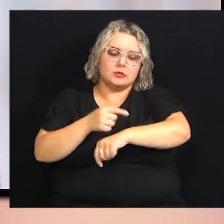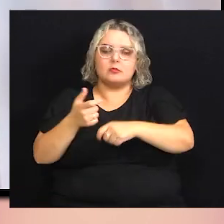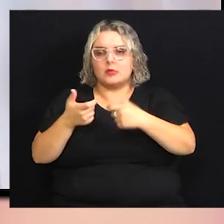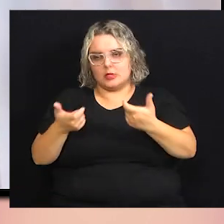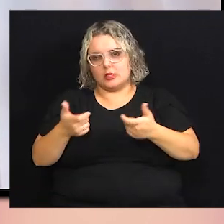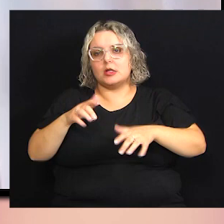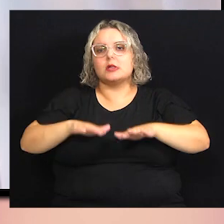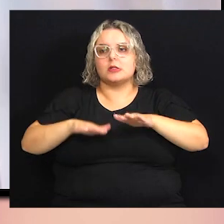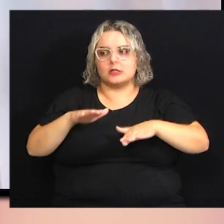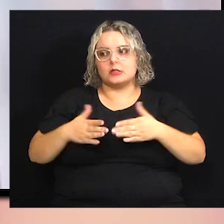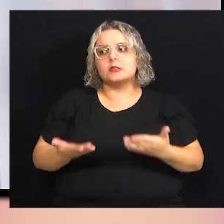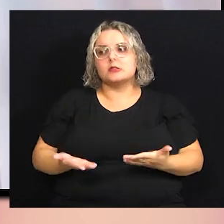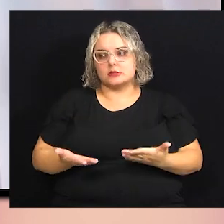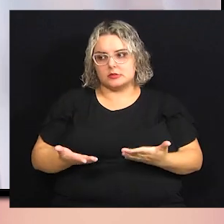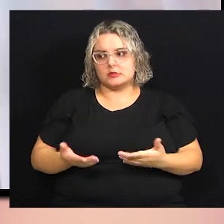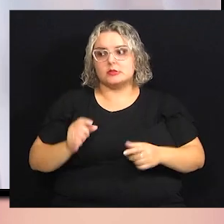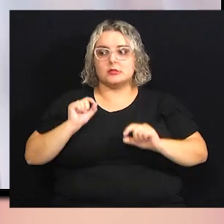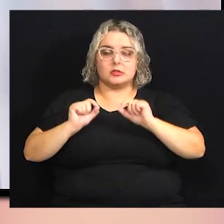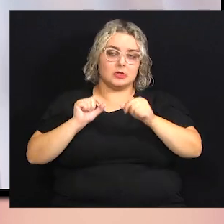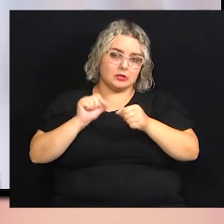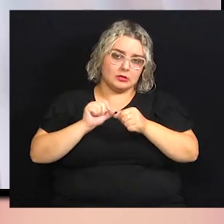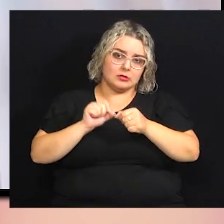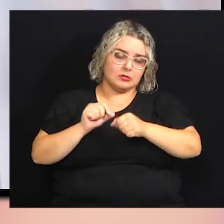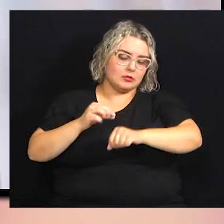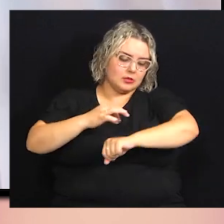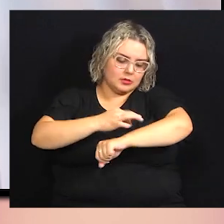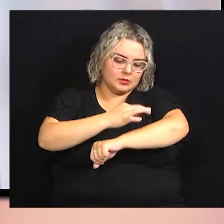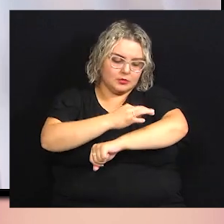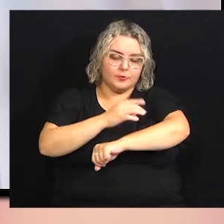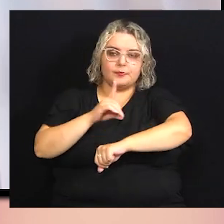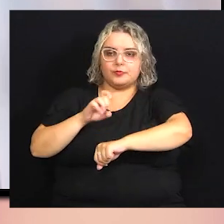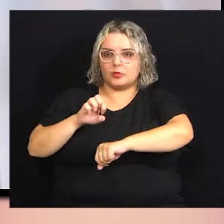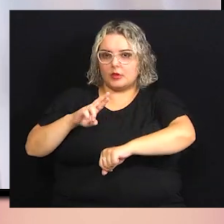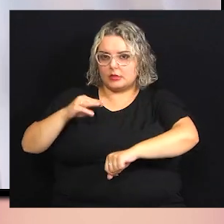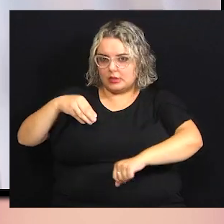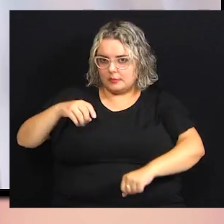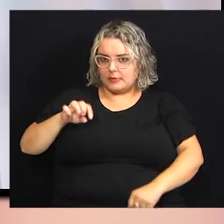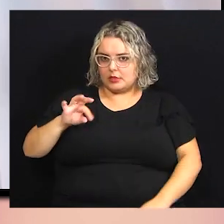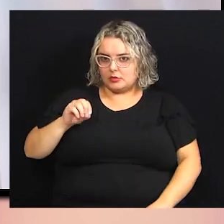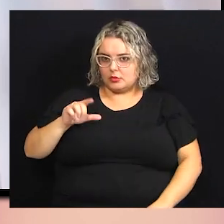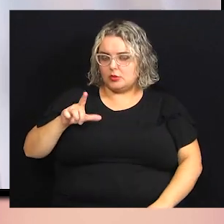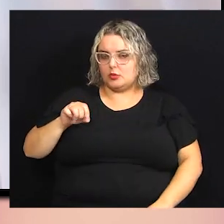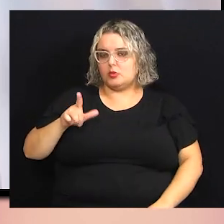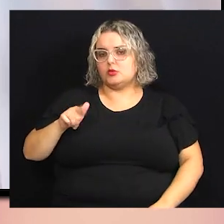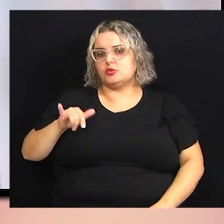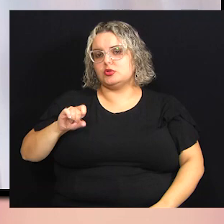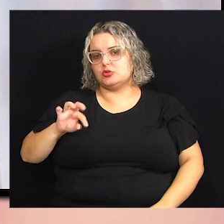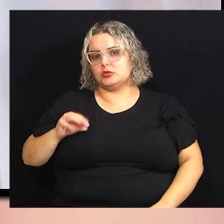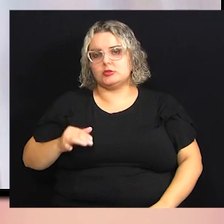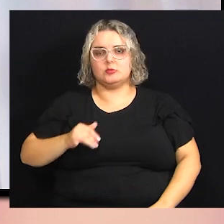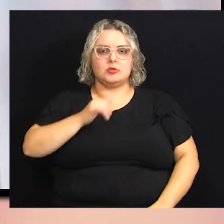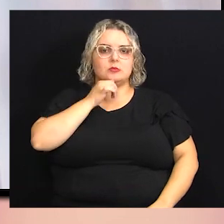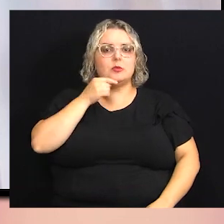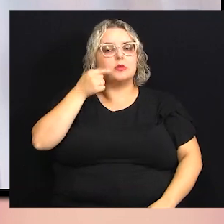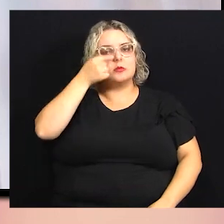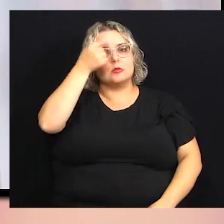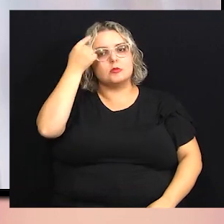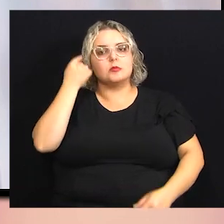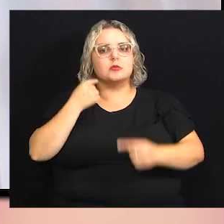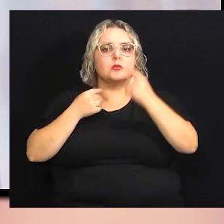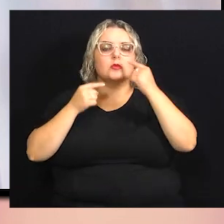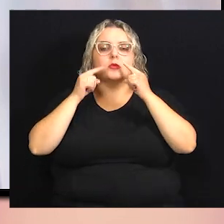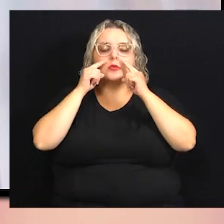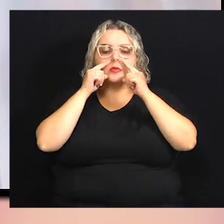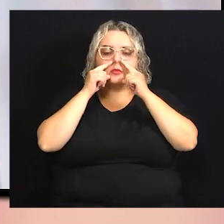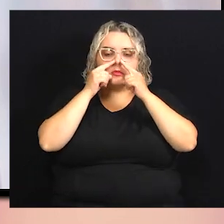cicatrizes maiores. Muitas vezes quem vai fazer essas ressecções é o dermatologista. Se forem lesões, por exemplo, no rosto,